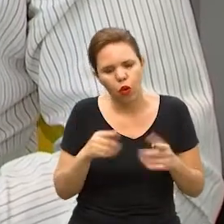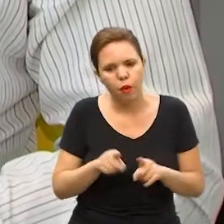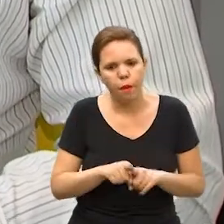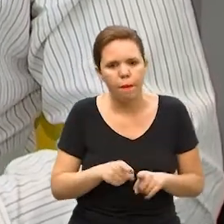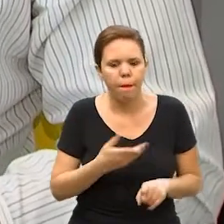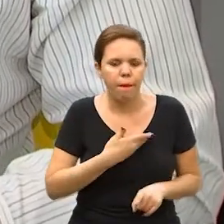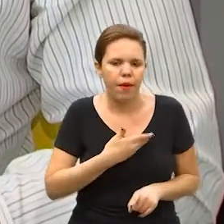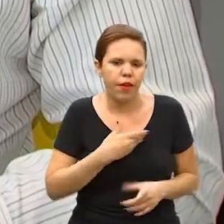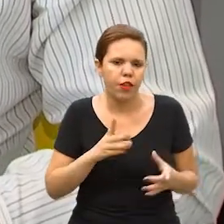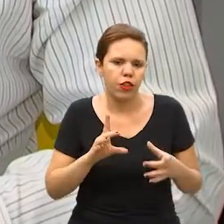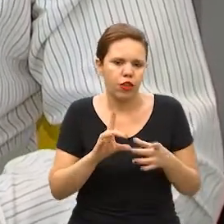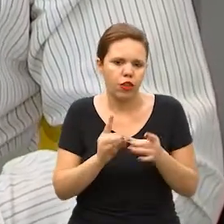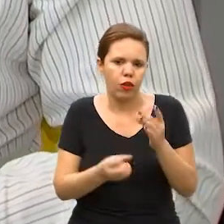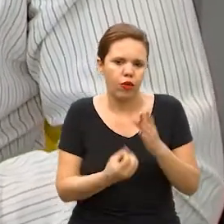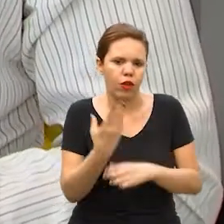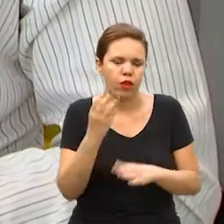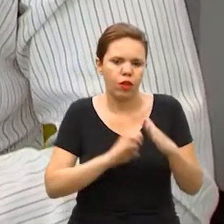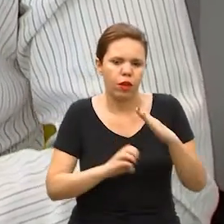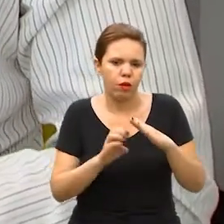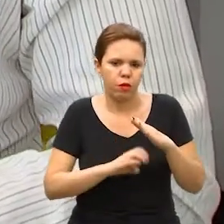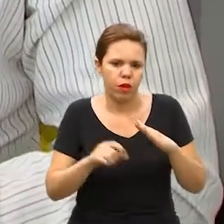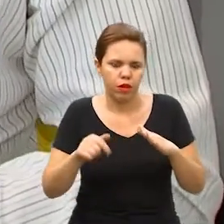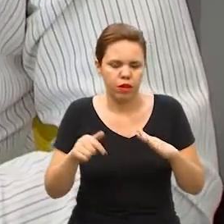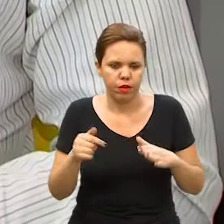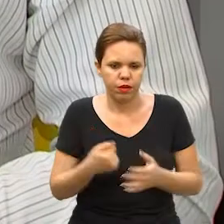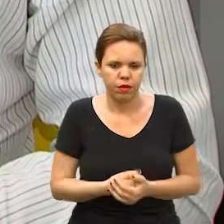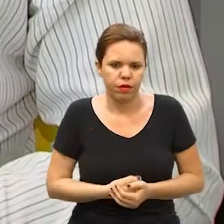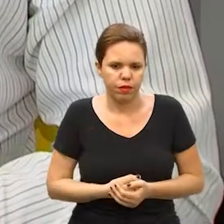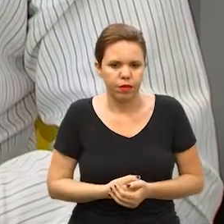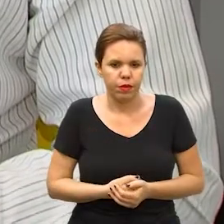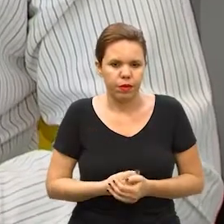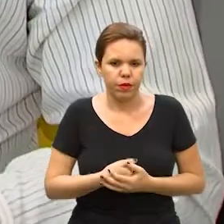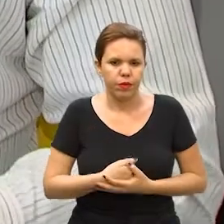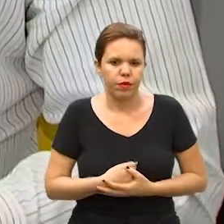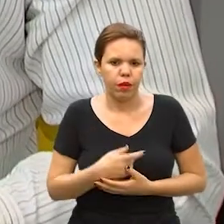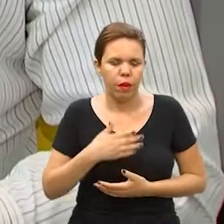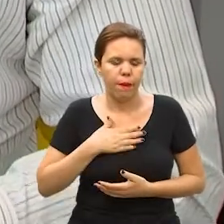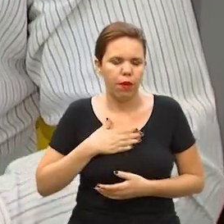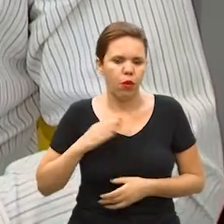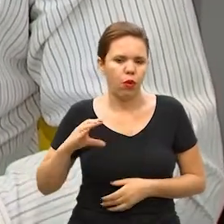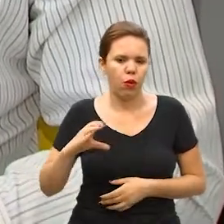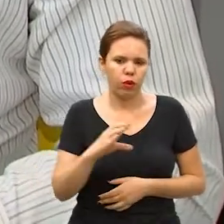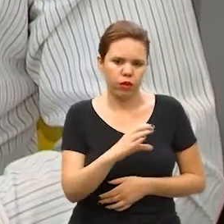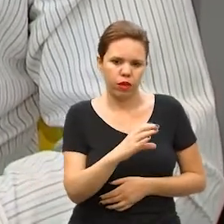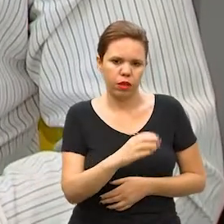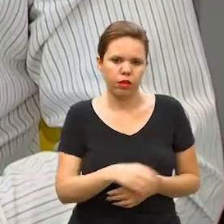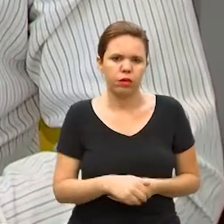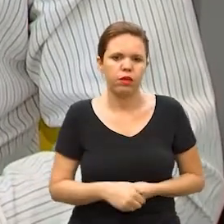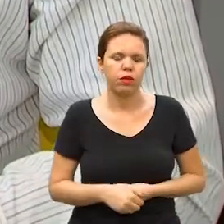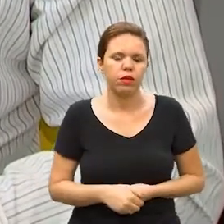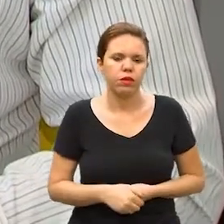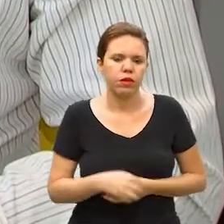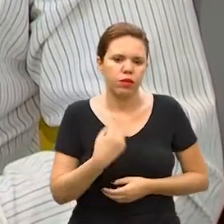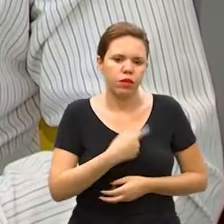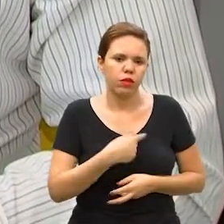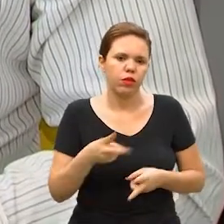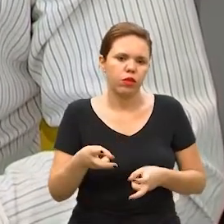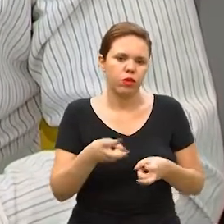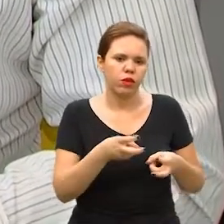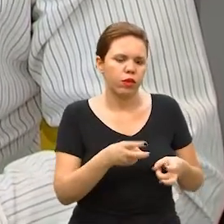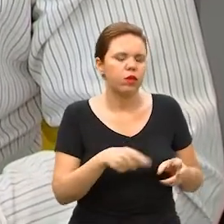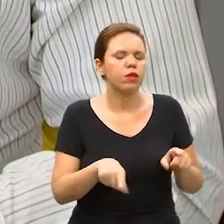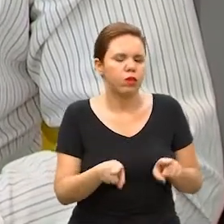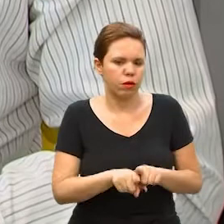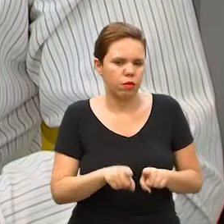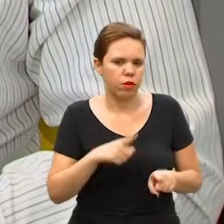meu atual sócio e cofundador da ClassUp, Samin, que é meu cunhado, por sinal, e a gente percebeu que ele